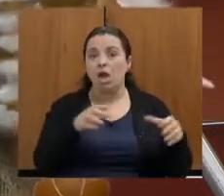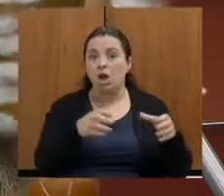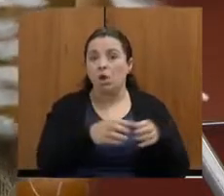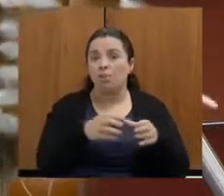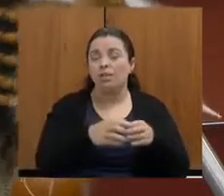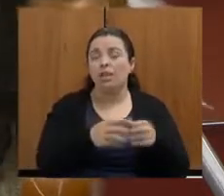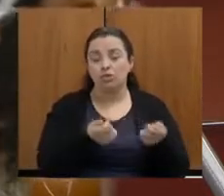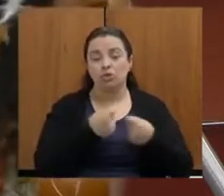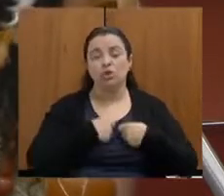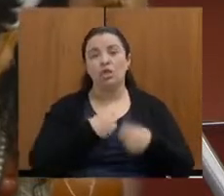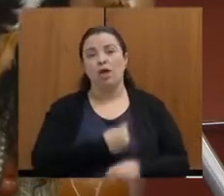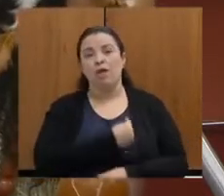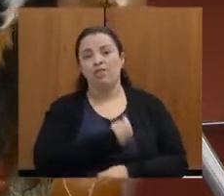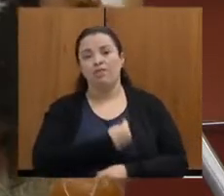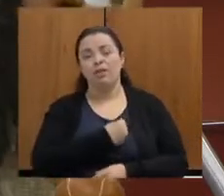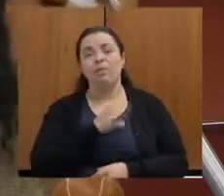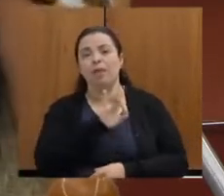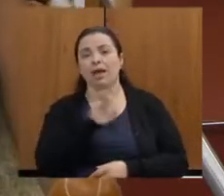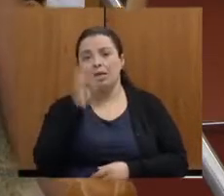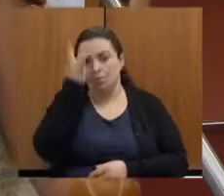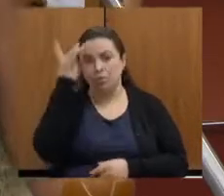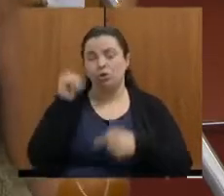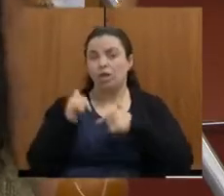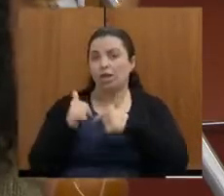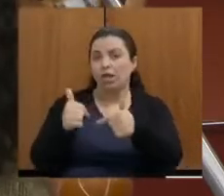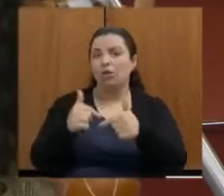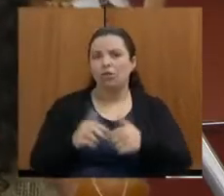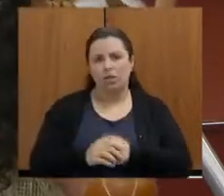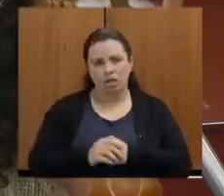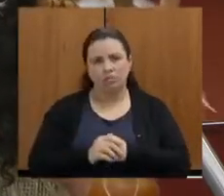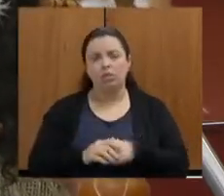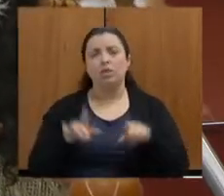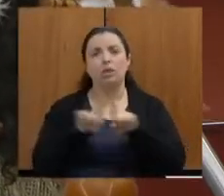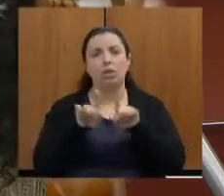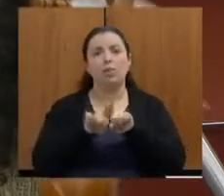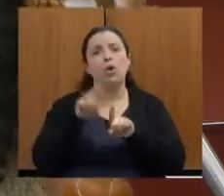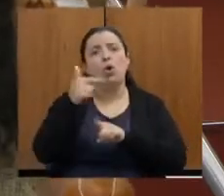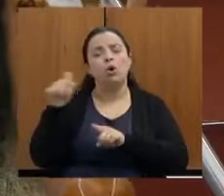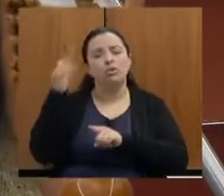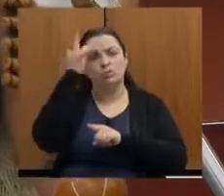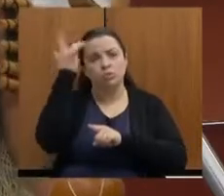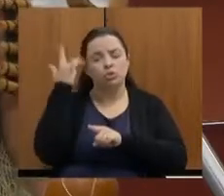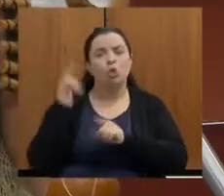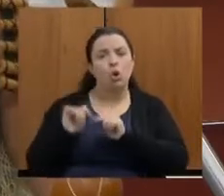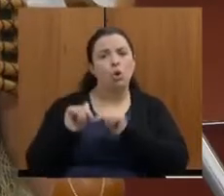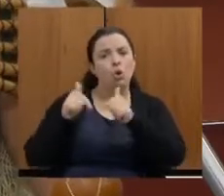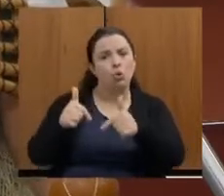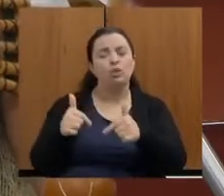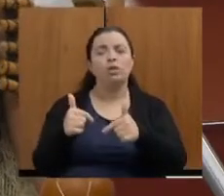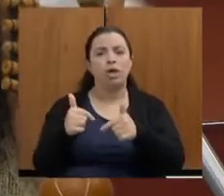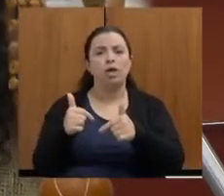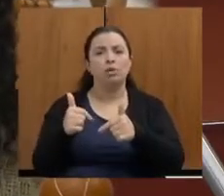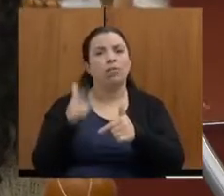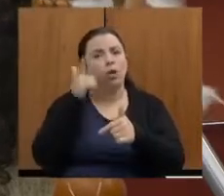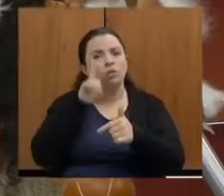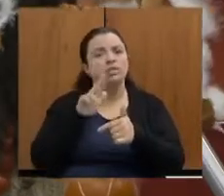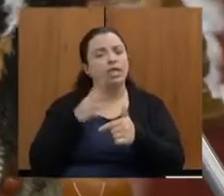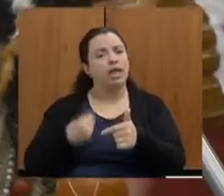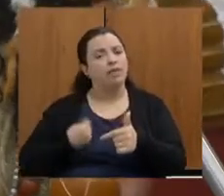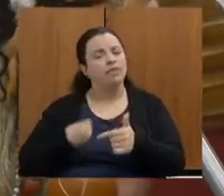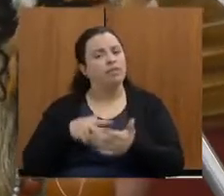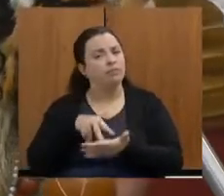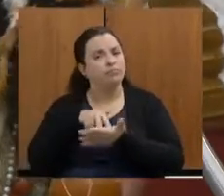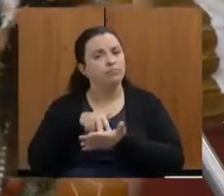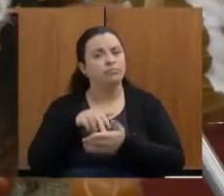vida para cada um de nós aqui que estamos lutando e aqueles que estão lutando também que eu sou a sobrevivência de qualquer outra forma né